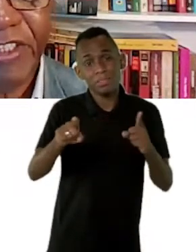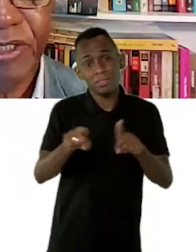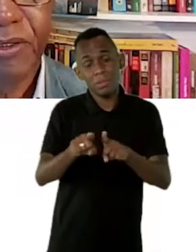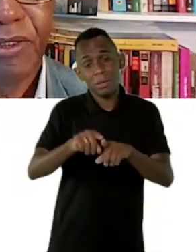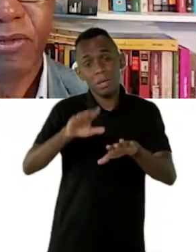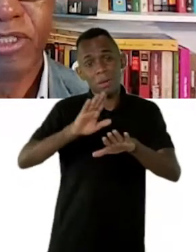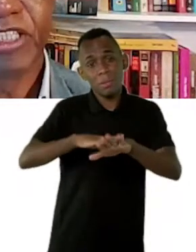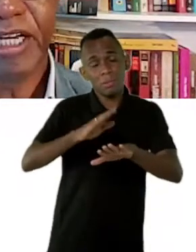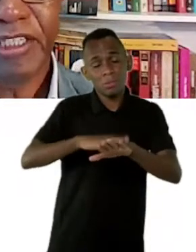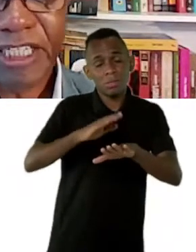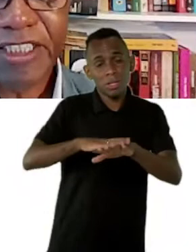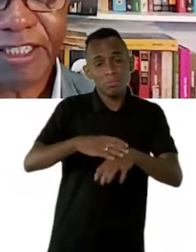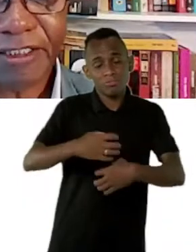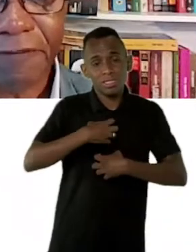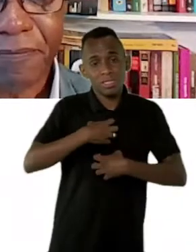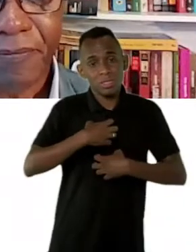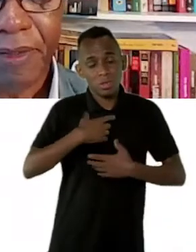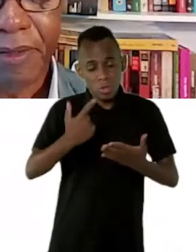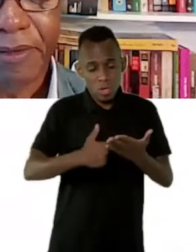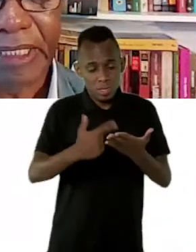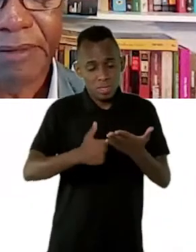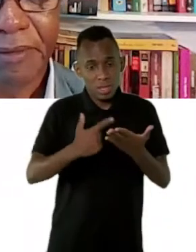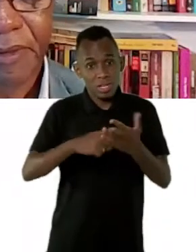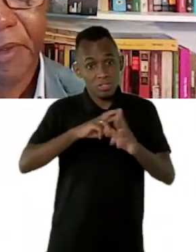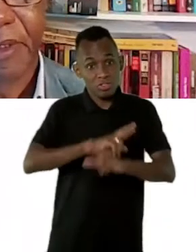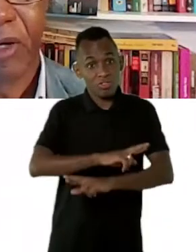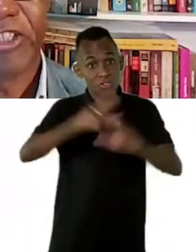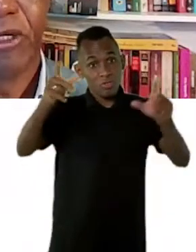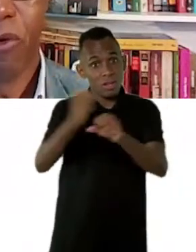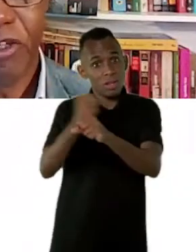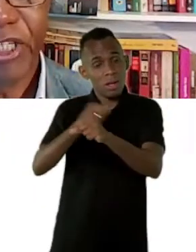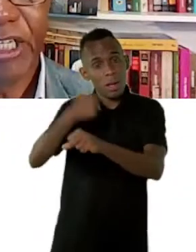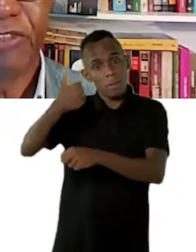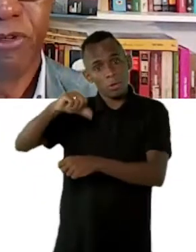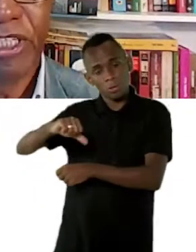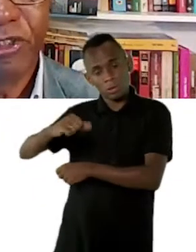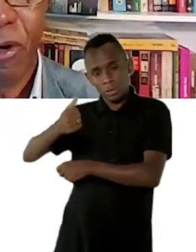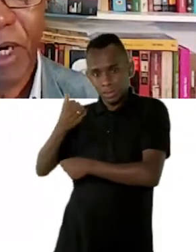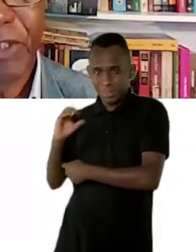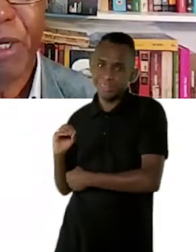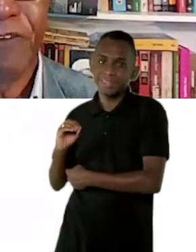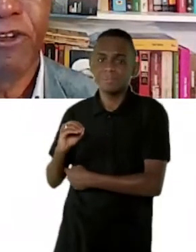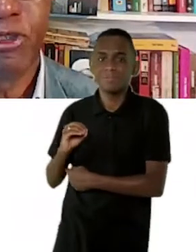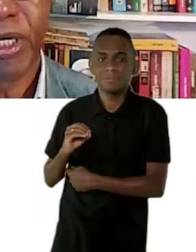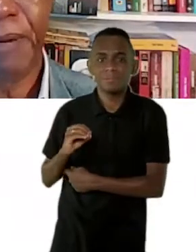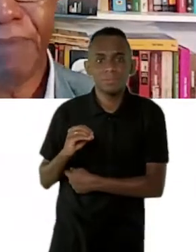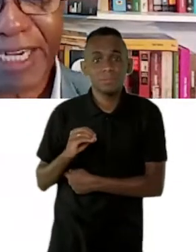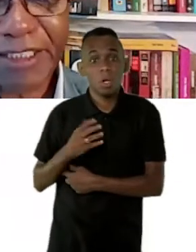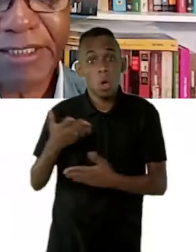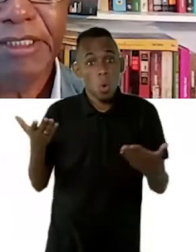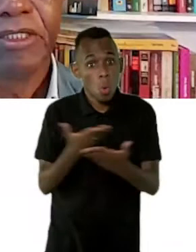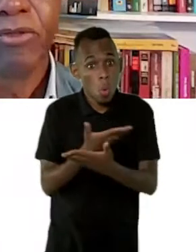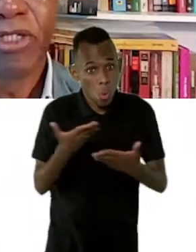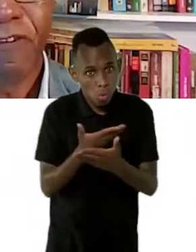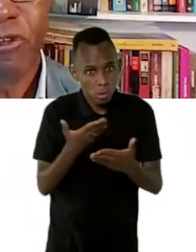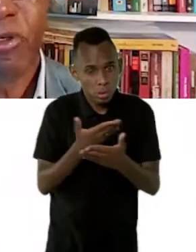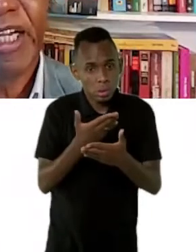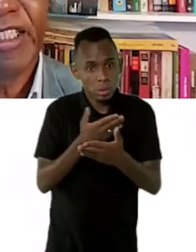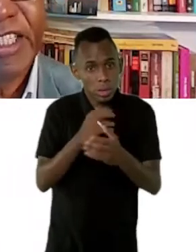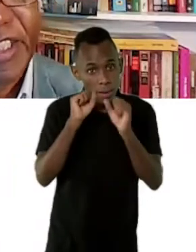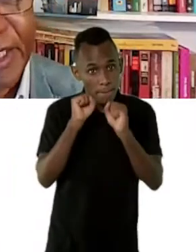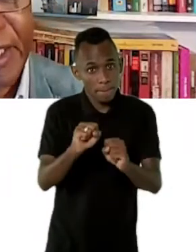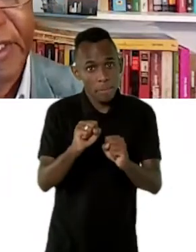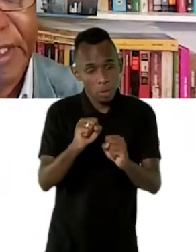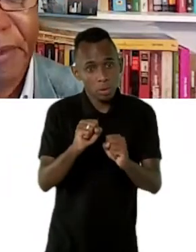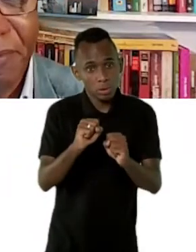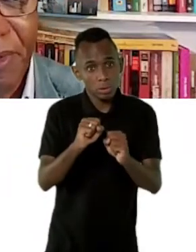literário diferente do que teria em 60. Tá? Então, acho que hoje esses romances podem funcionar mais do que